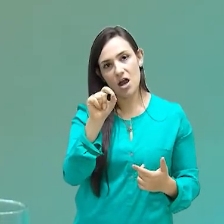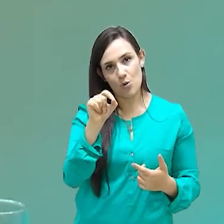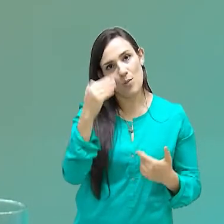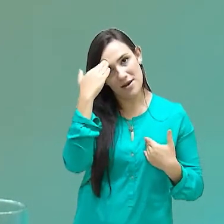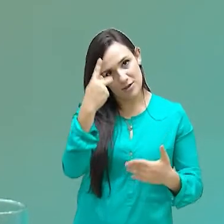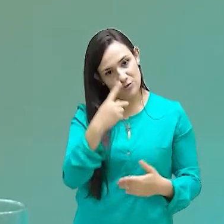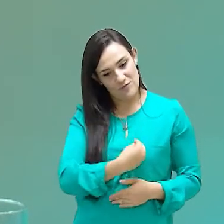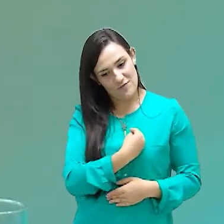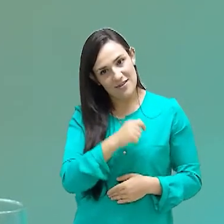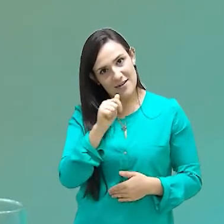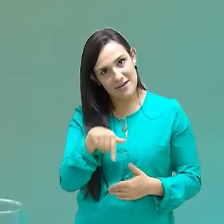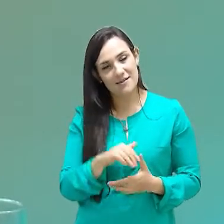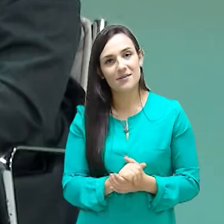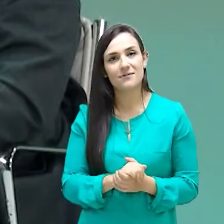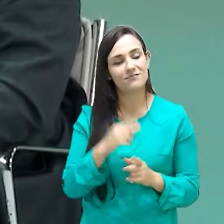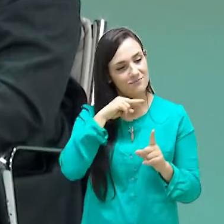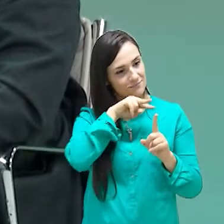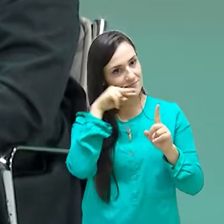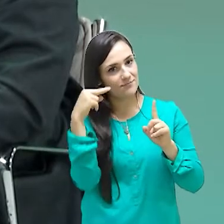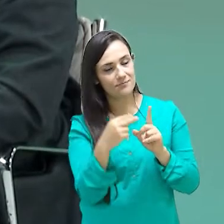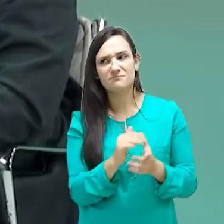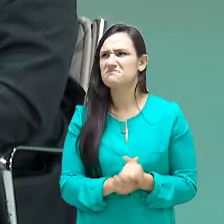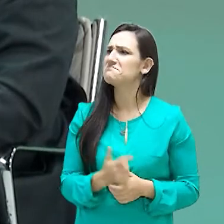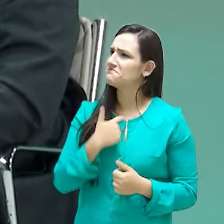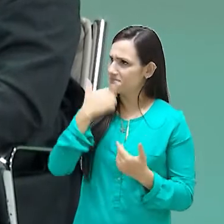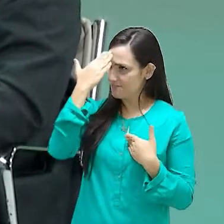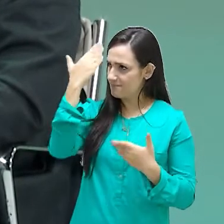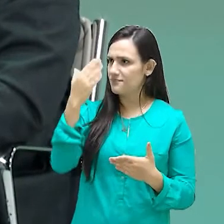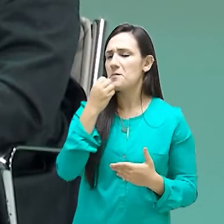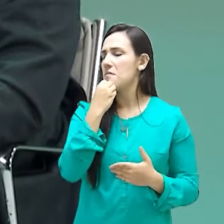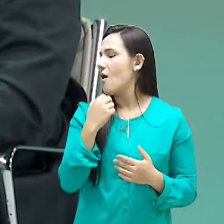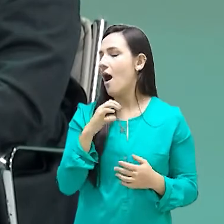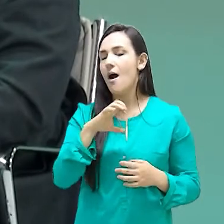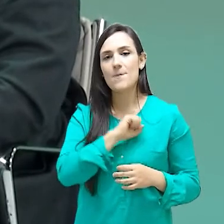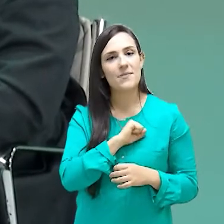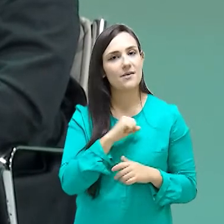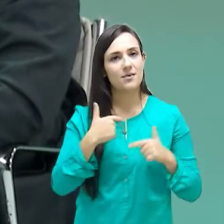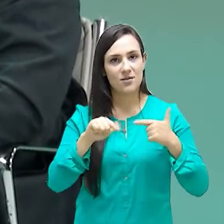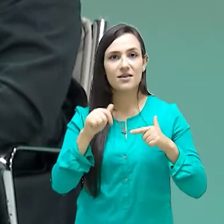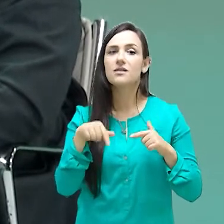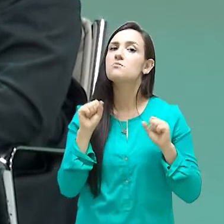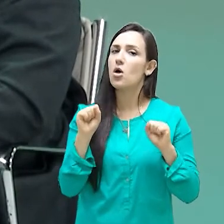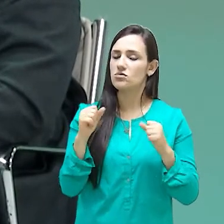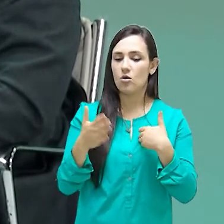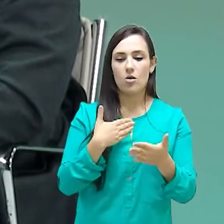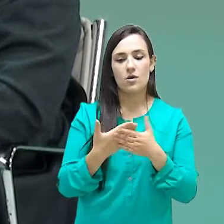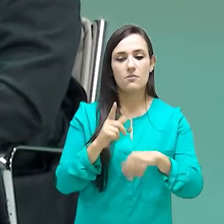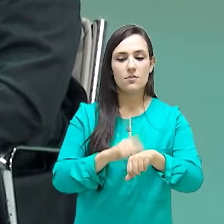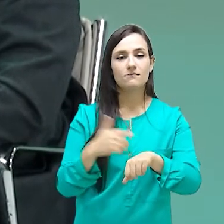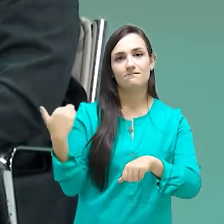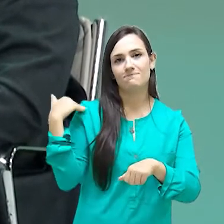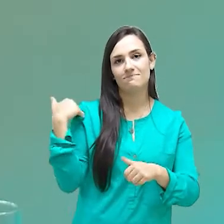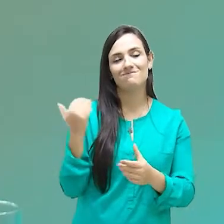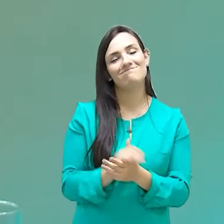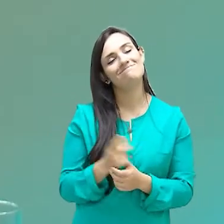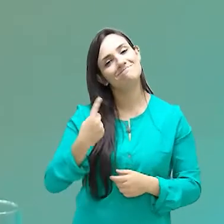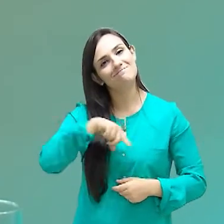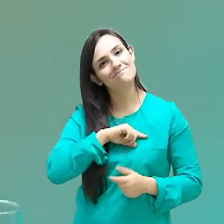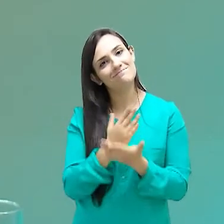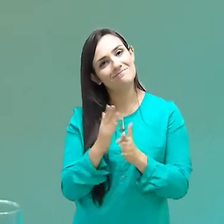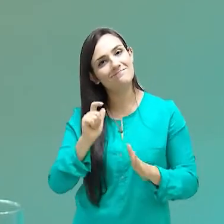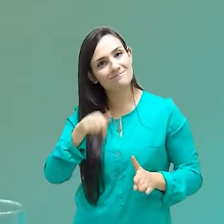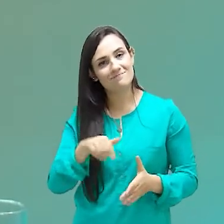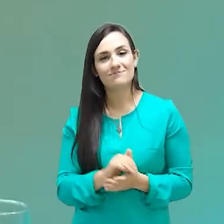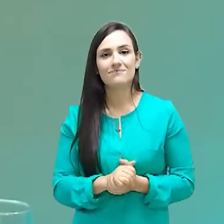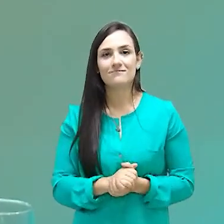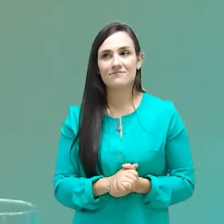agradece a sua participação hoje aqui no Ponto de Vista. Eu que agradeço, adorei participar aqui desse trabalho, estamos à disposição. A gente vai